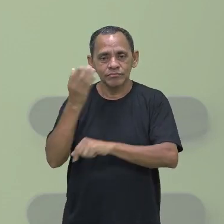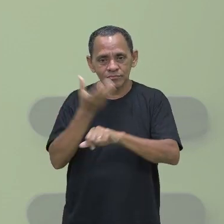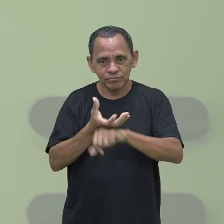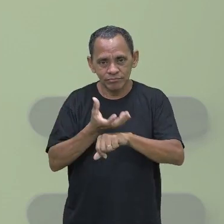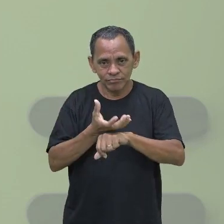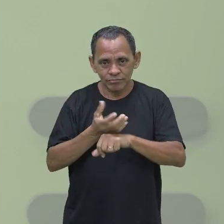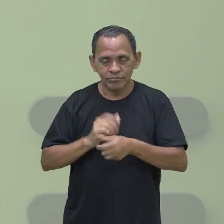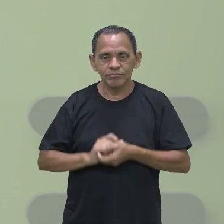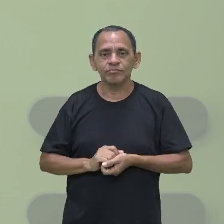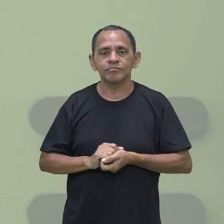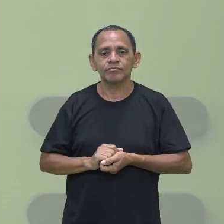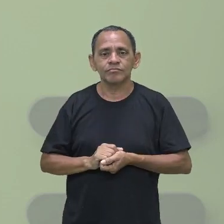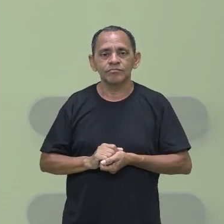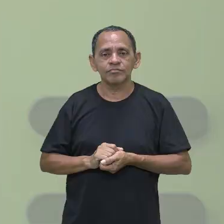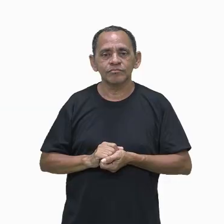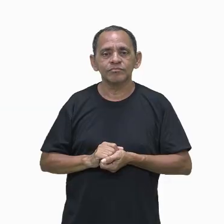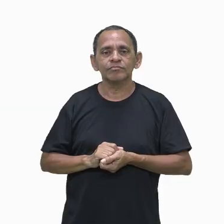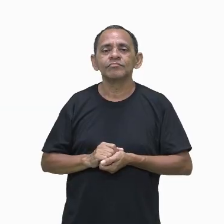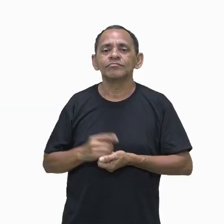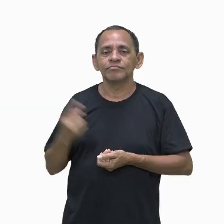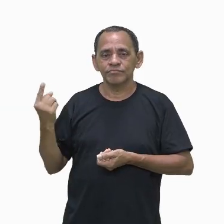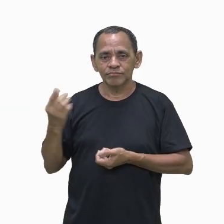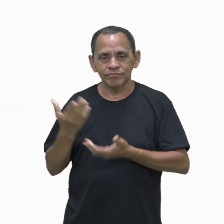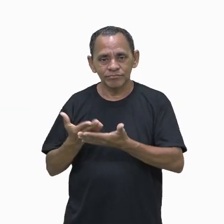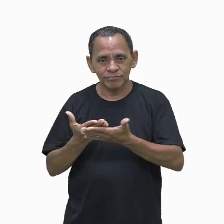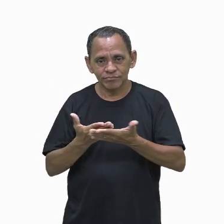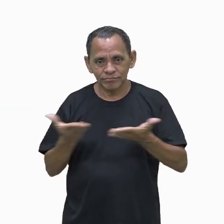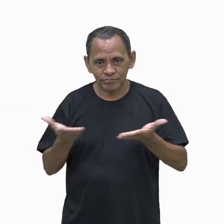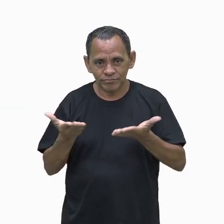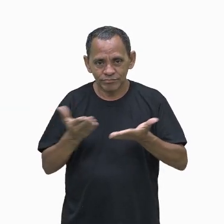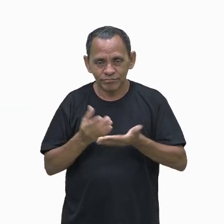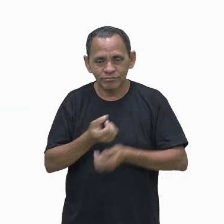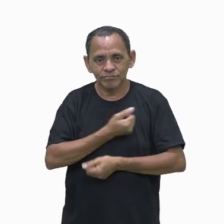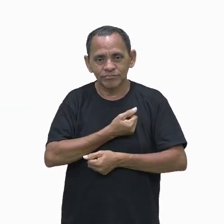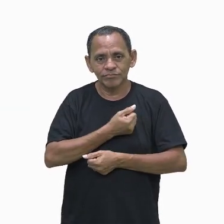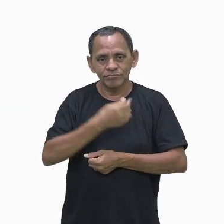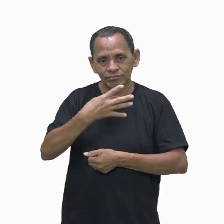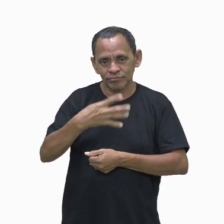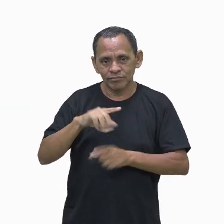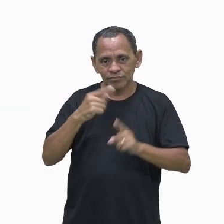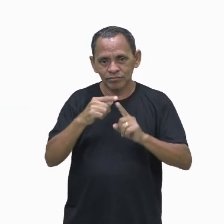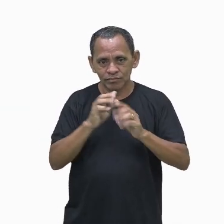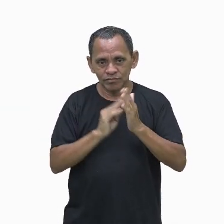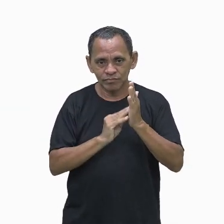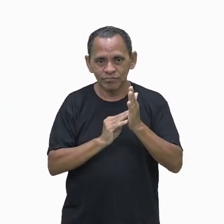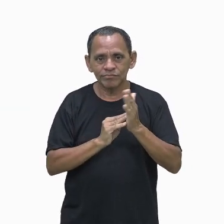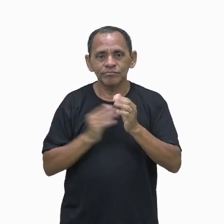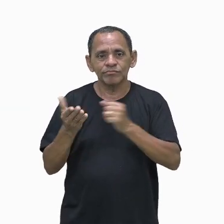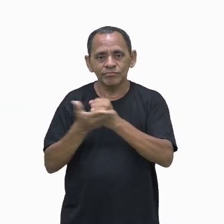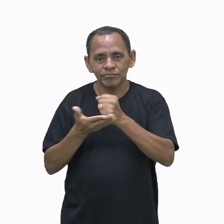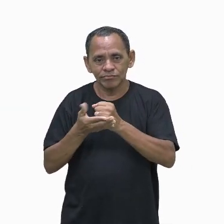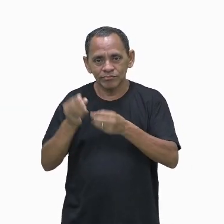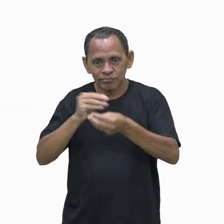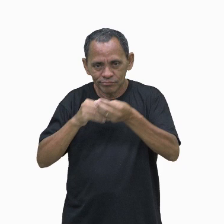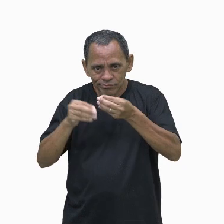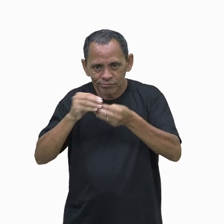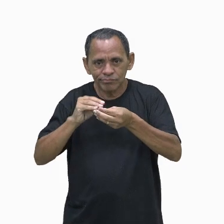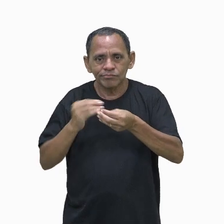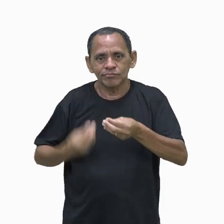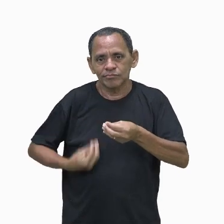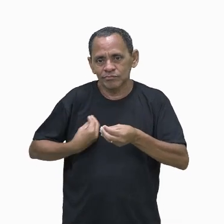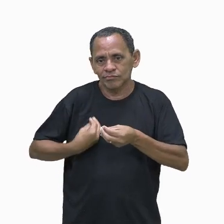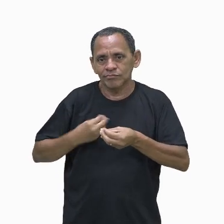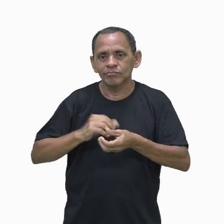Vamos conhecer a nossa aula de hoje. A aula de hoje é a aula 4, objeto de conhecimento, base molecular da